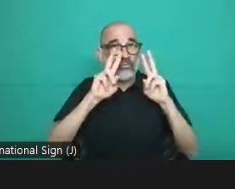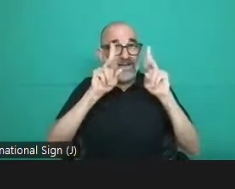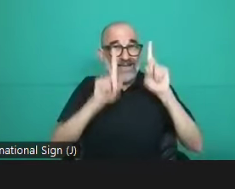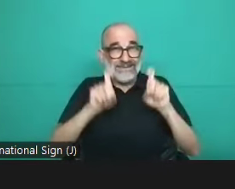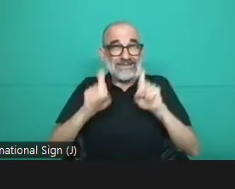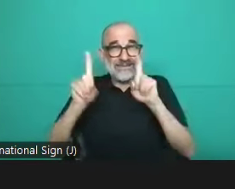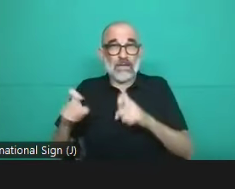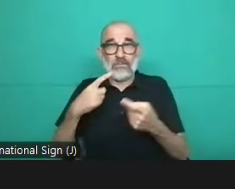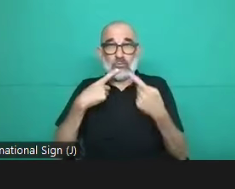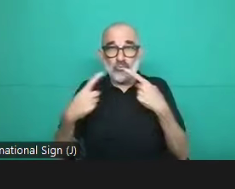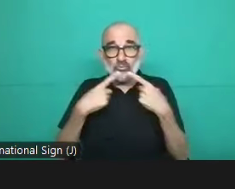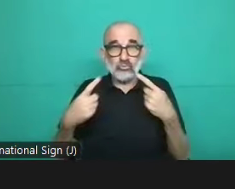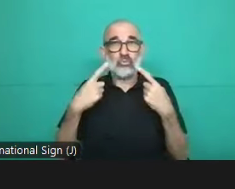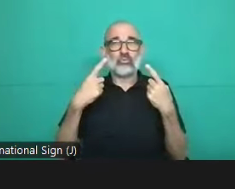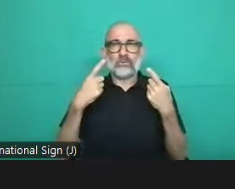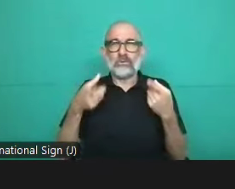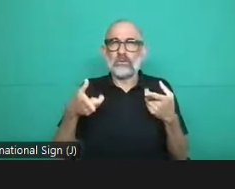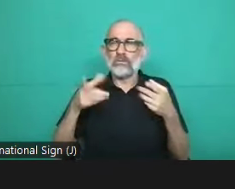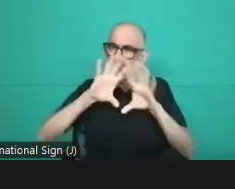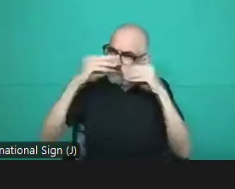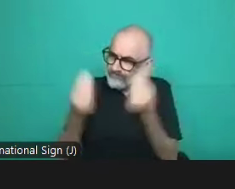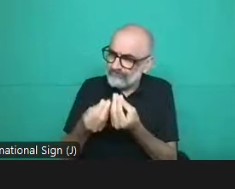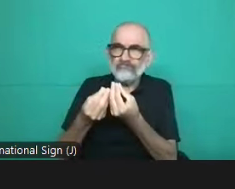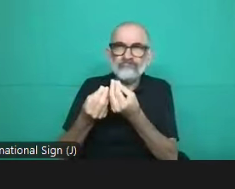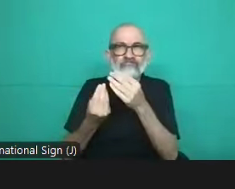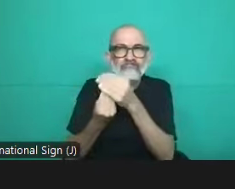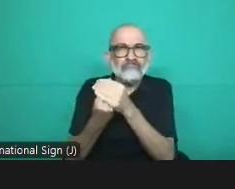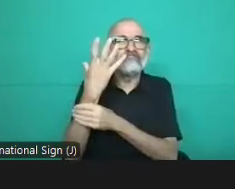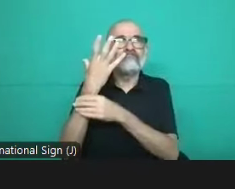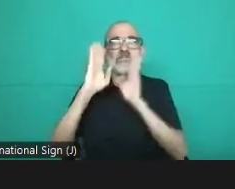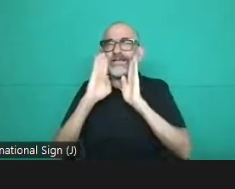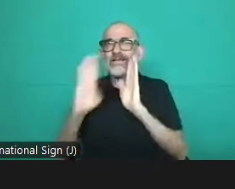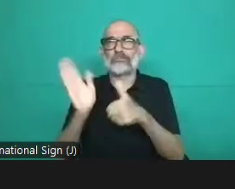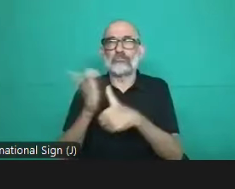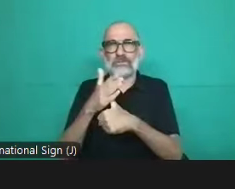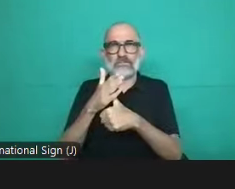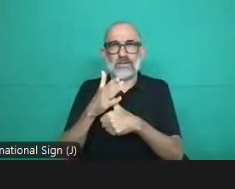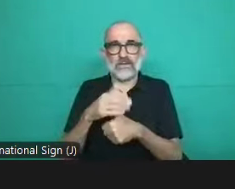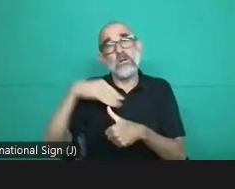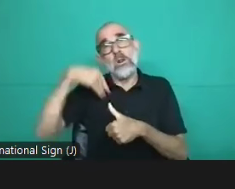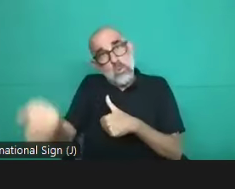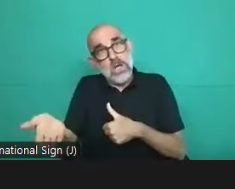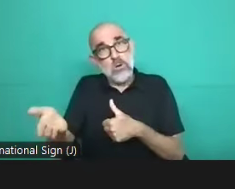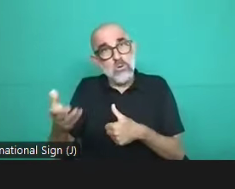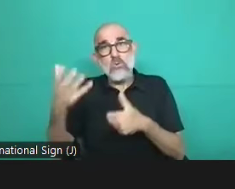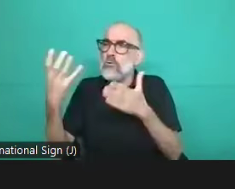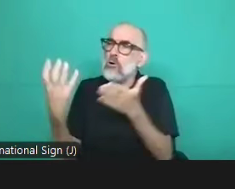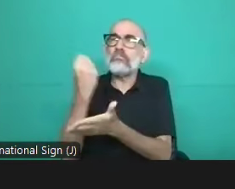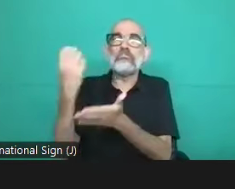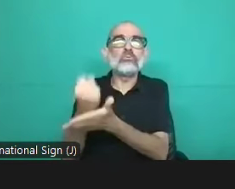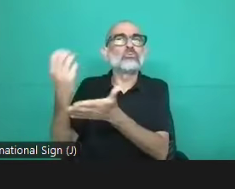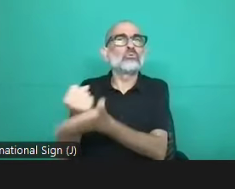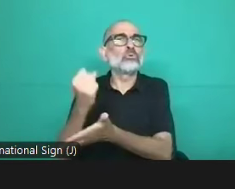do cuidado e, ao fazer isso, também oportunizar um momento de educação